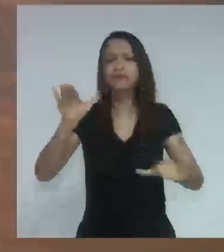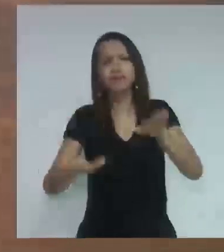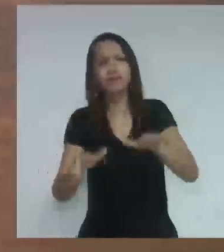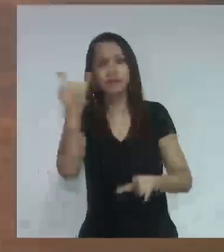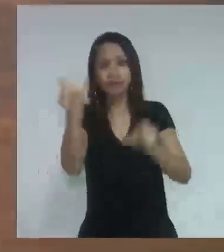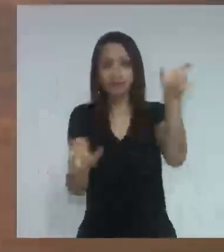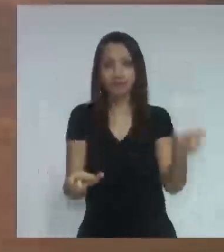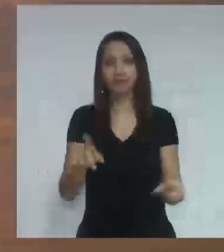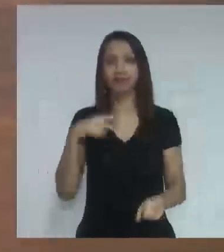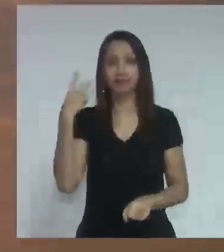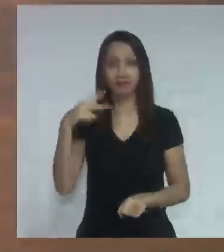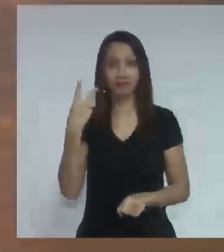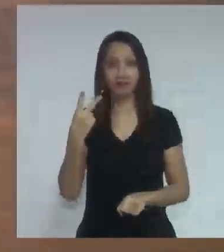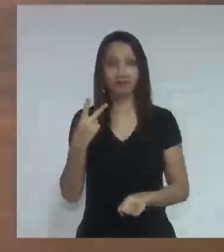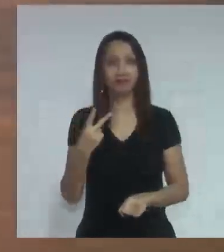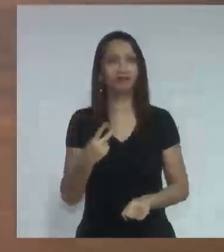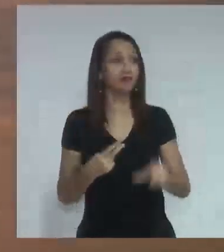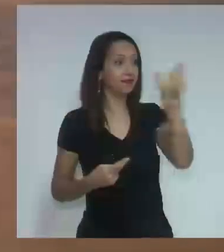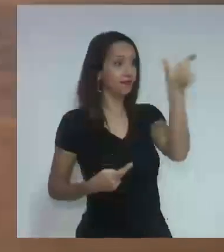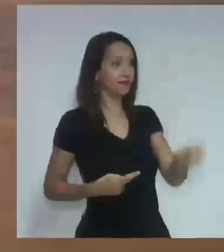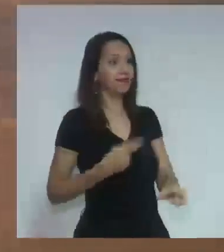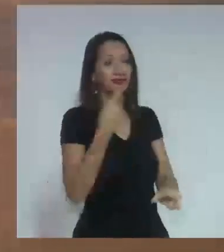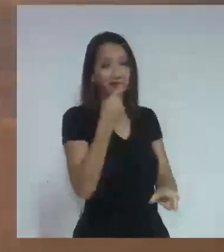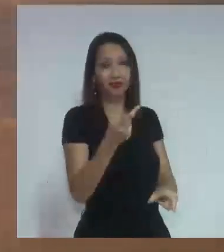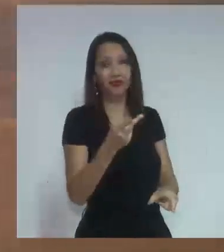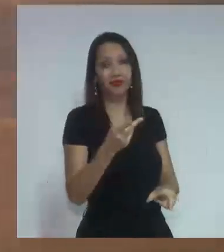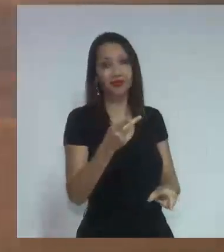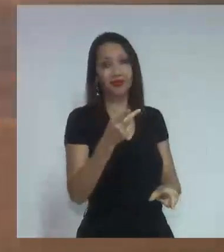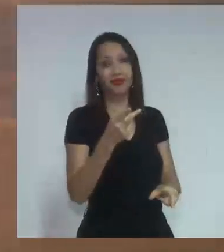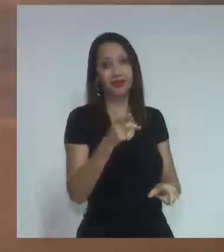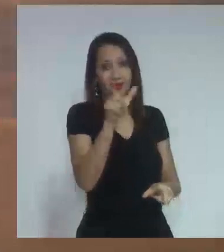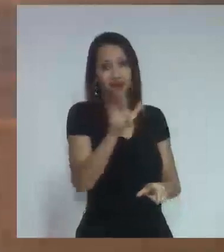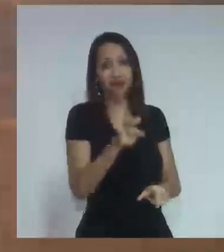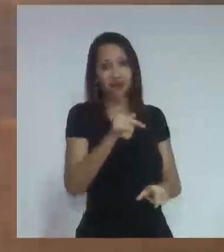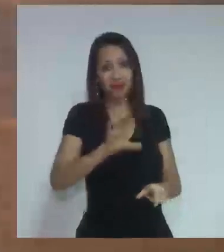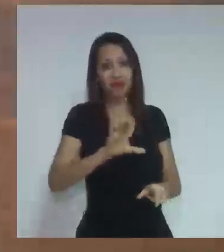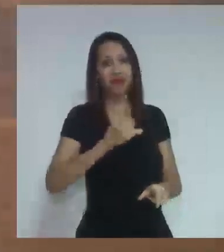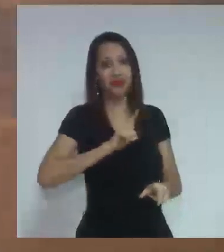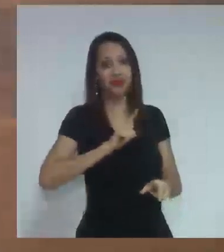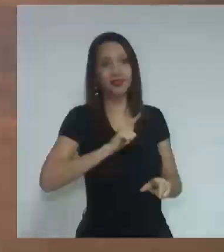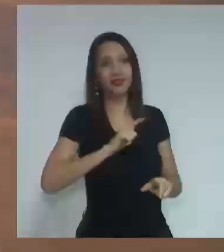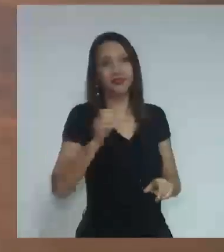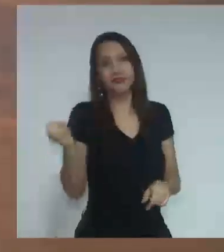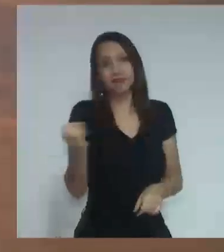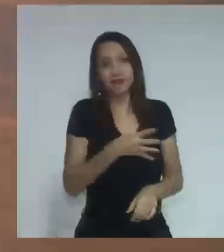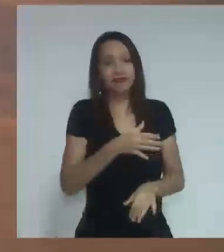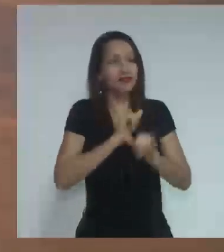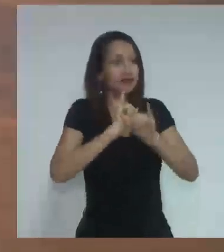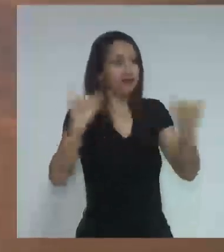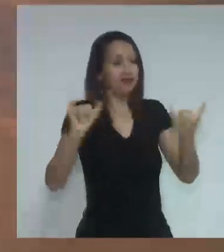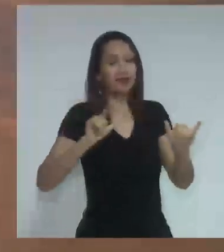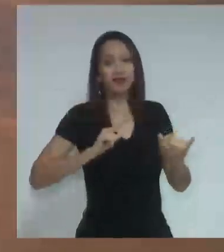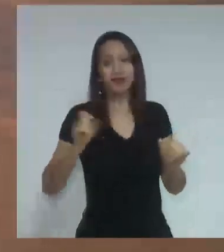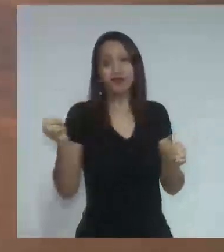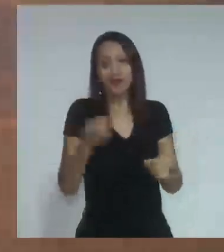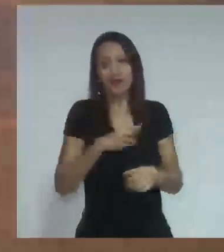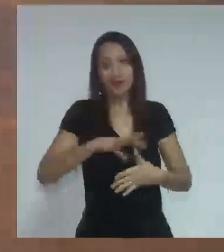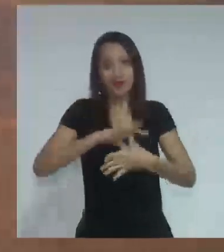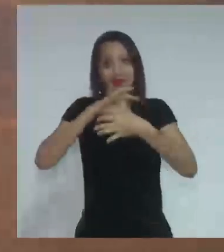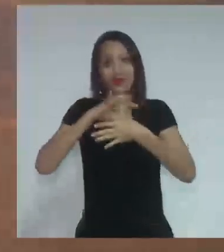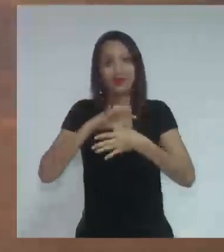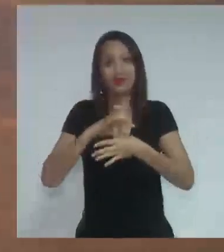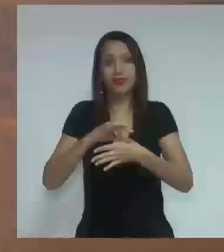e falei para o Pitu, que está aqui na casa, e que está surgindo uma nova liderança, prudência. E você